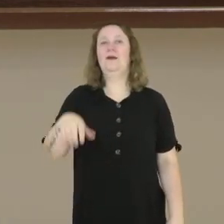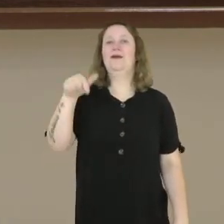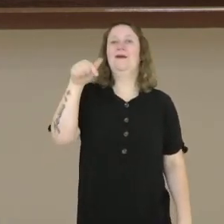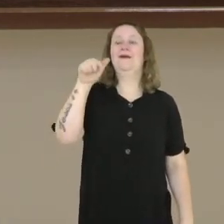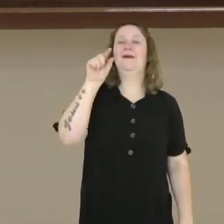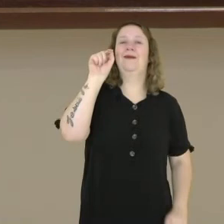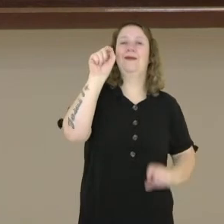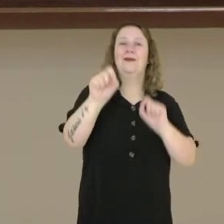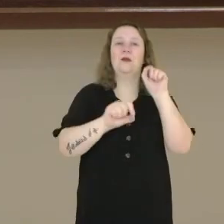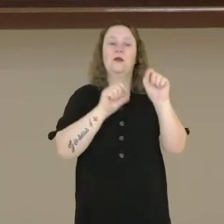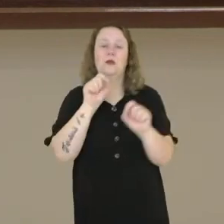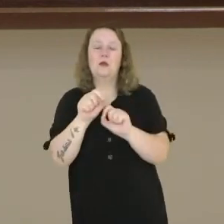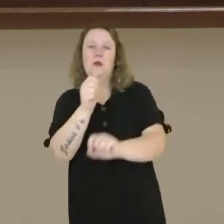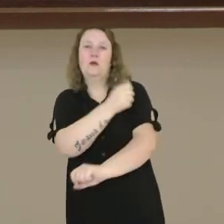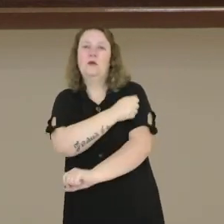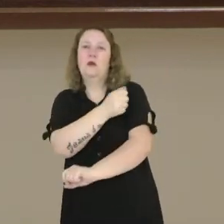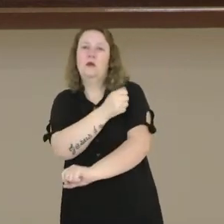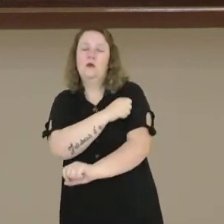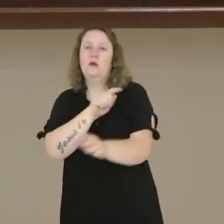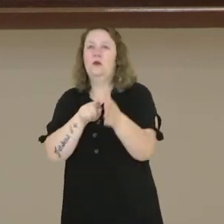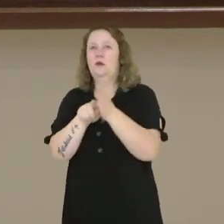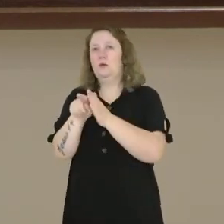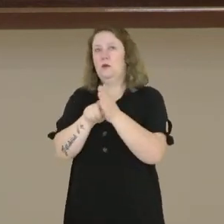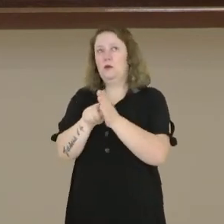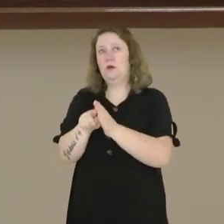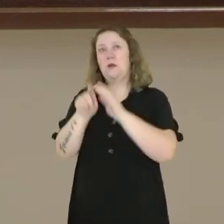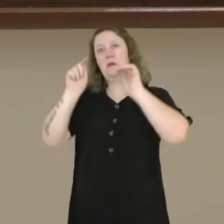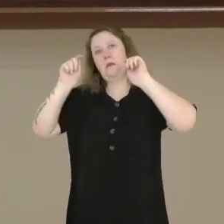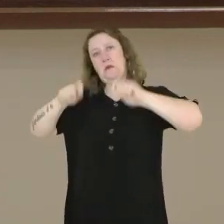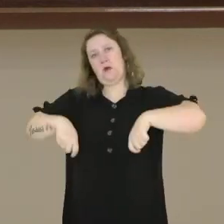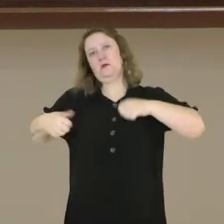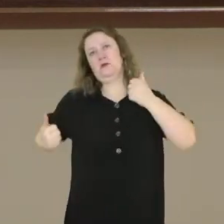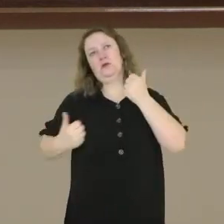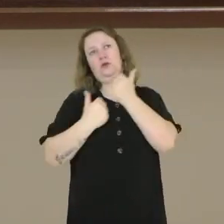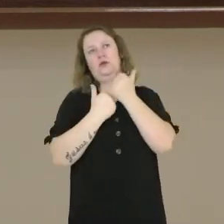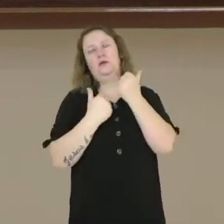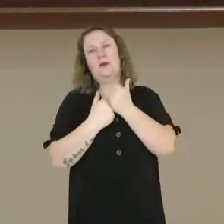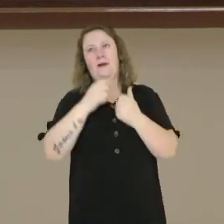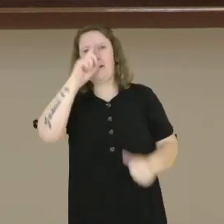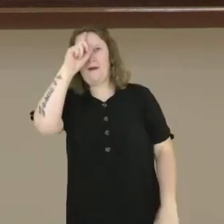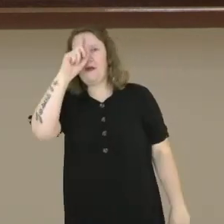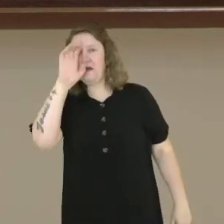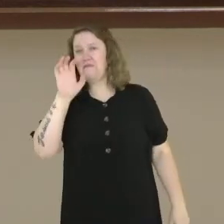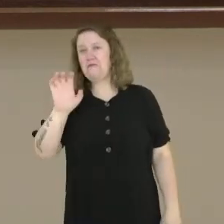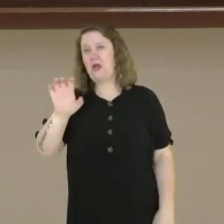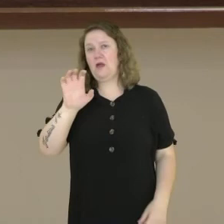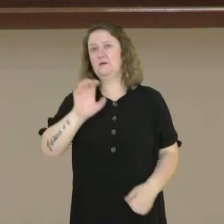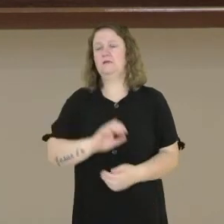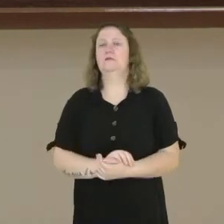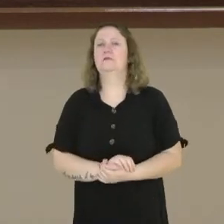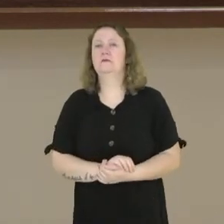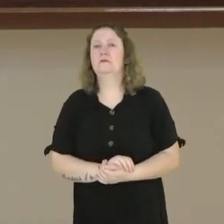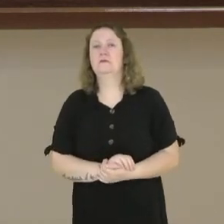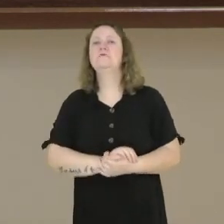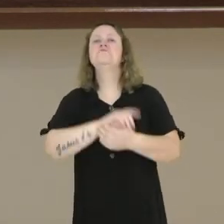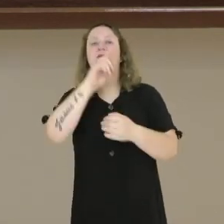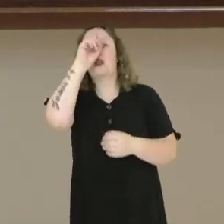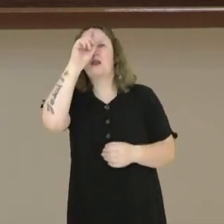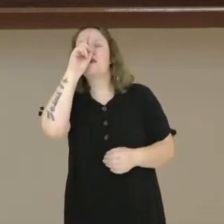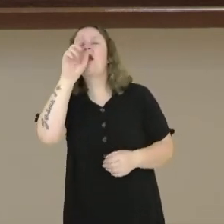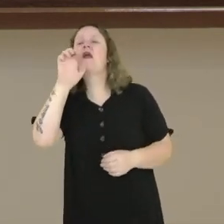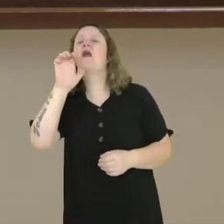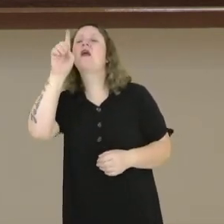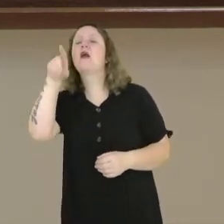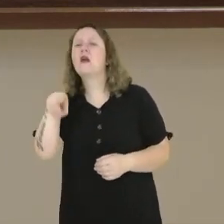alunos pesquisem, eu posso substituir por a ideia é essa. Olha lá, a ideia é que os alunos pesquisem fontes de